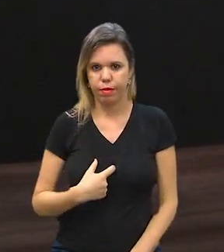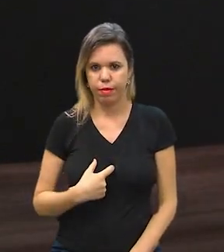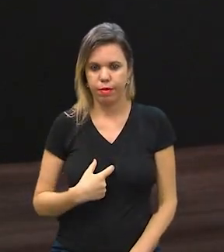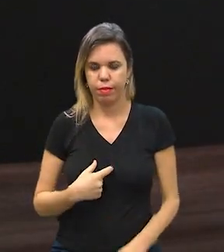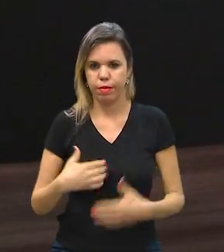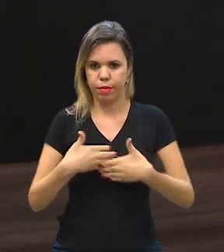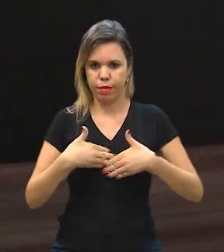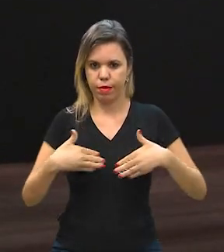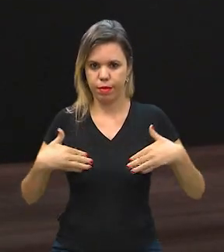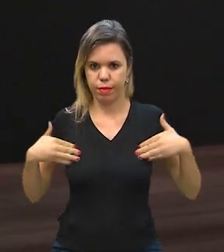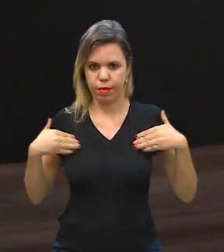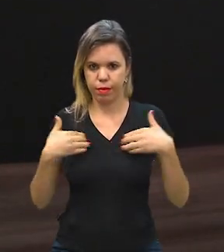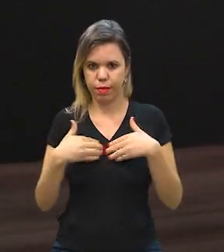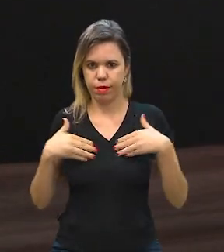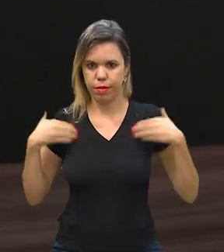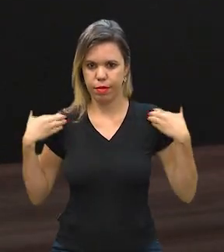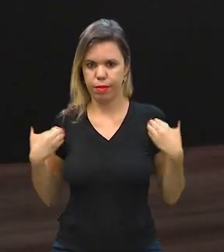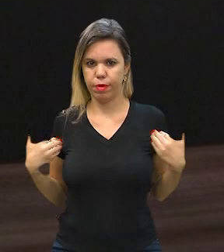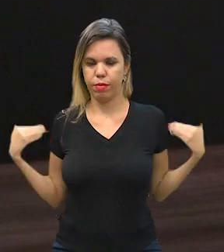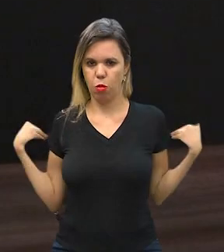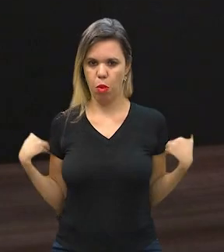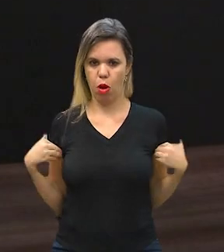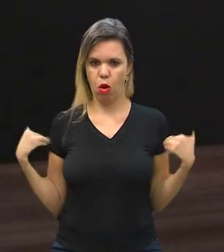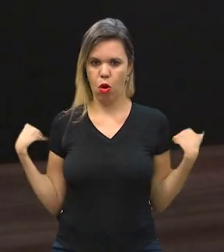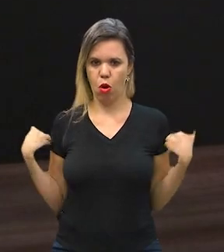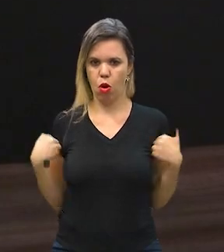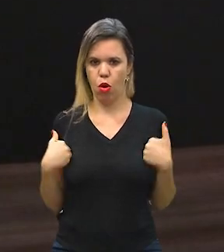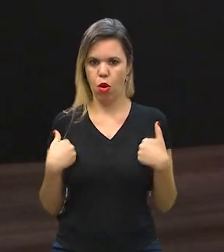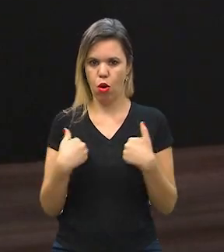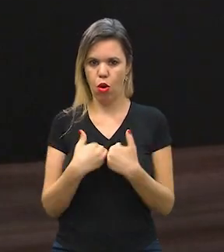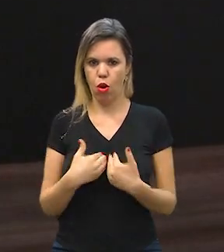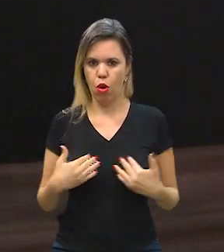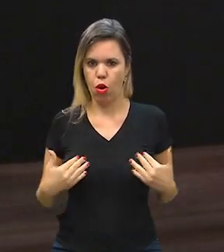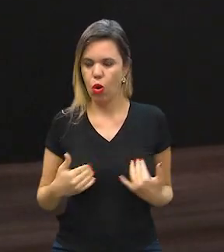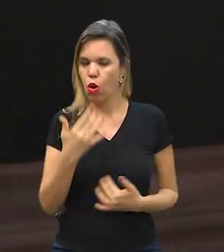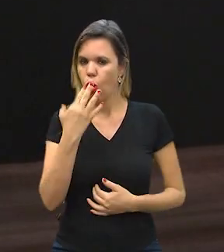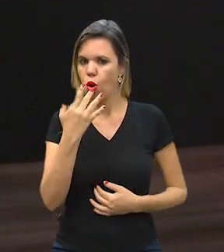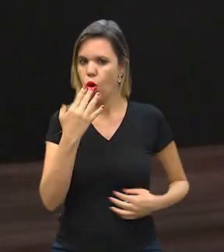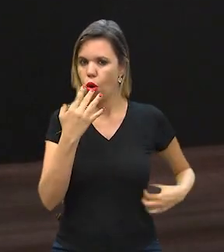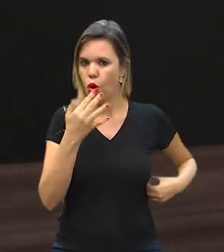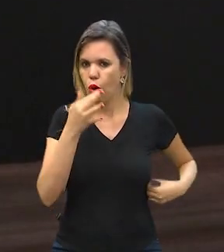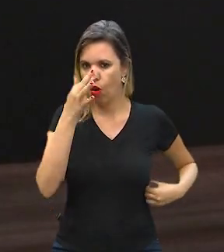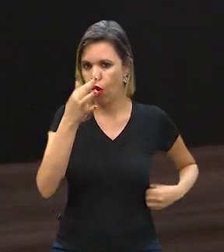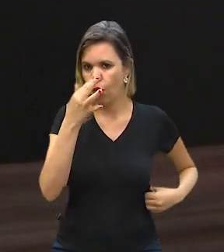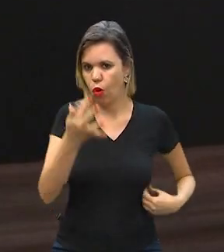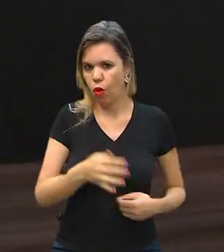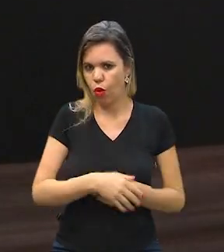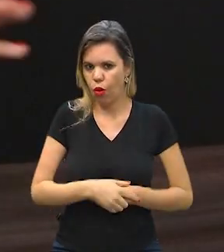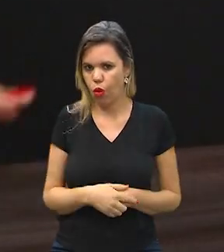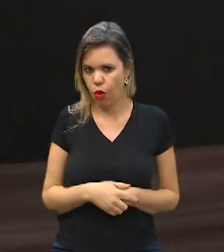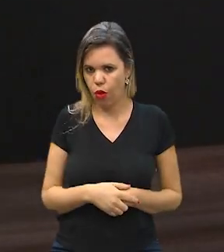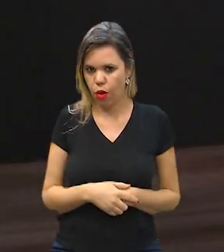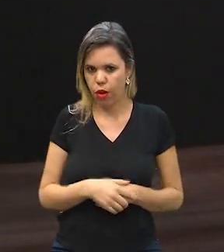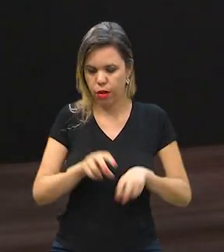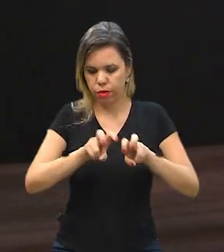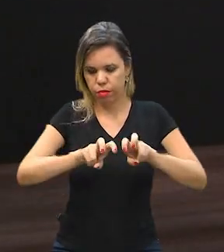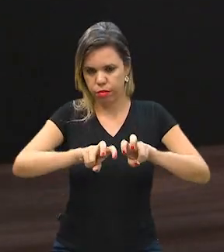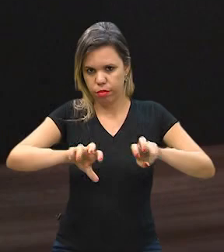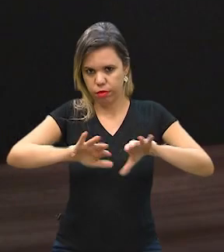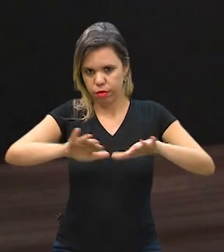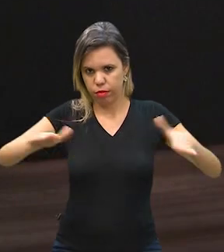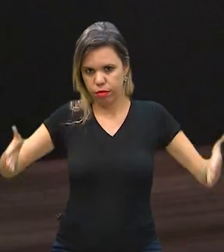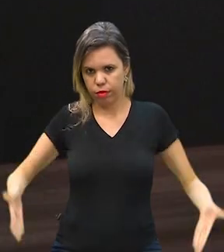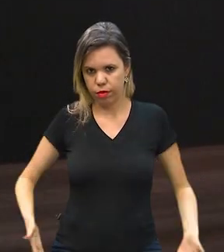Tô com um body que é uma blusa colorida, florida, né? Estou sentada